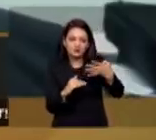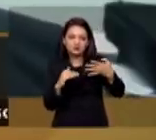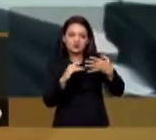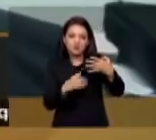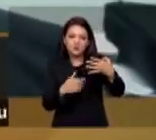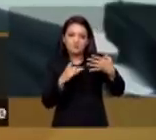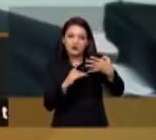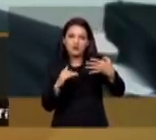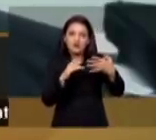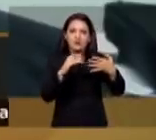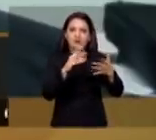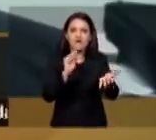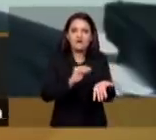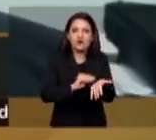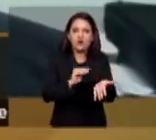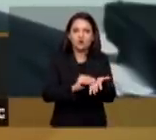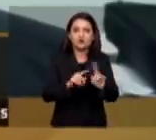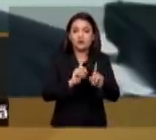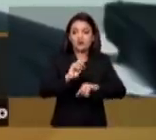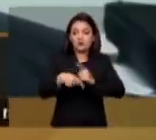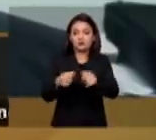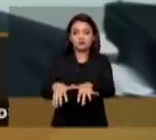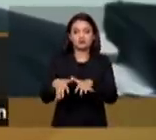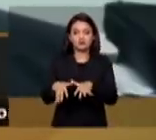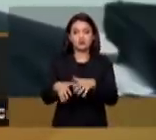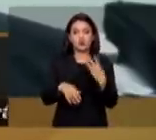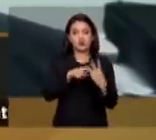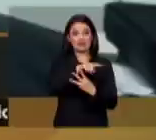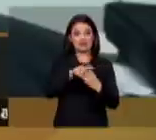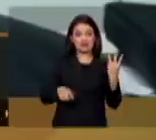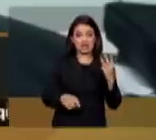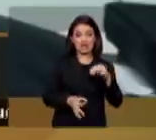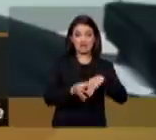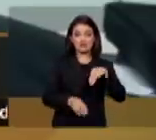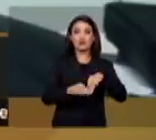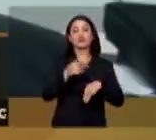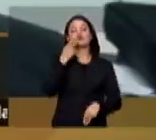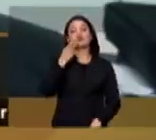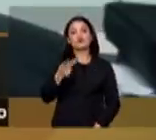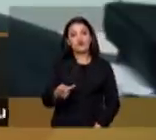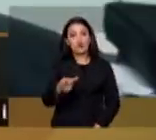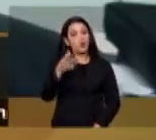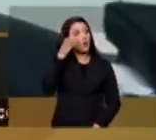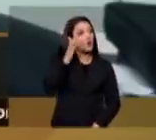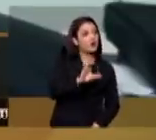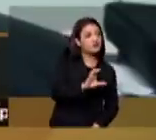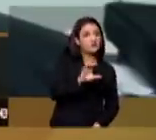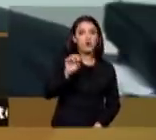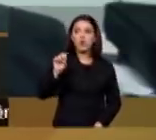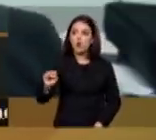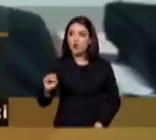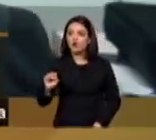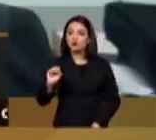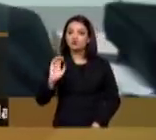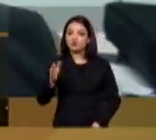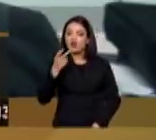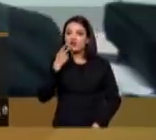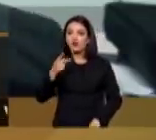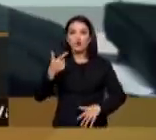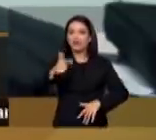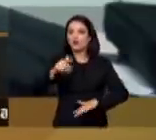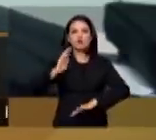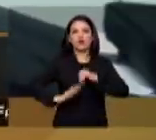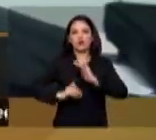ministros votaram fixando a competência na 13ª vara da sessão judiciária de Curitiba. E 8 ministros votaram pela